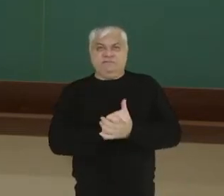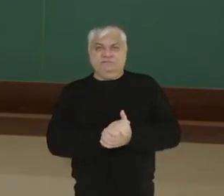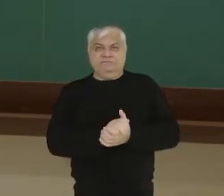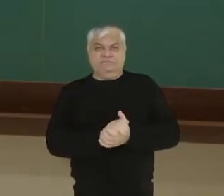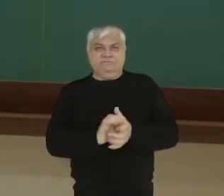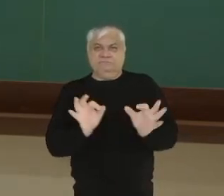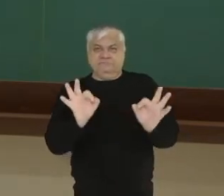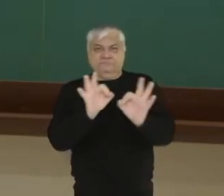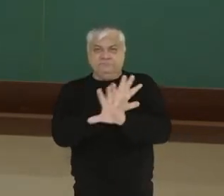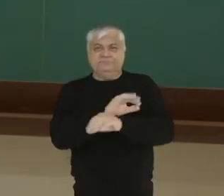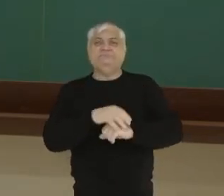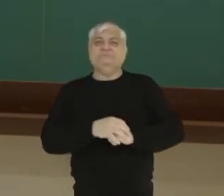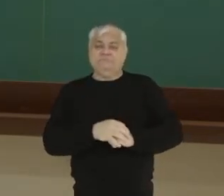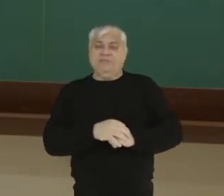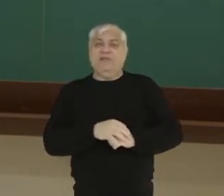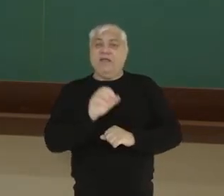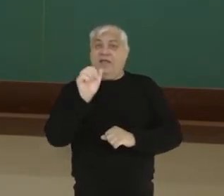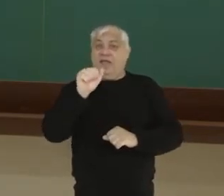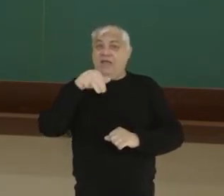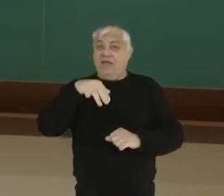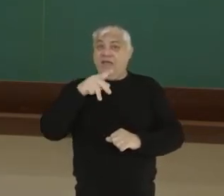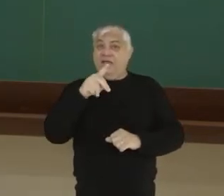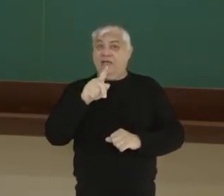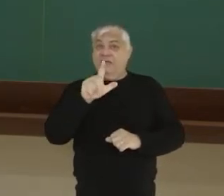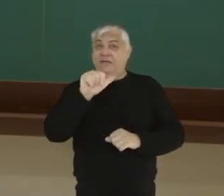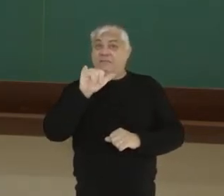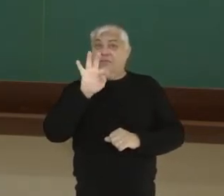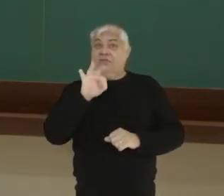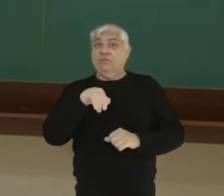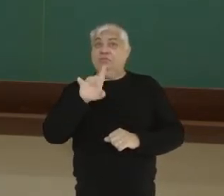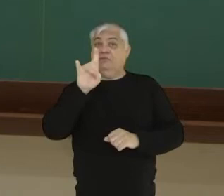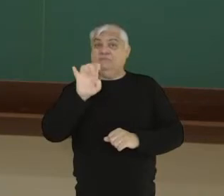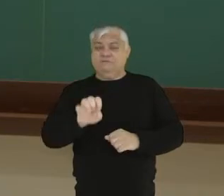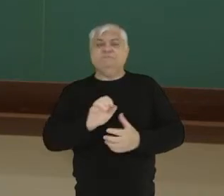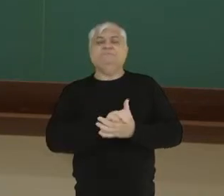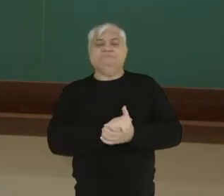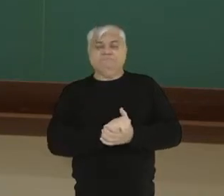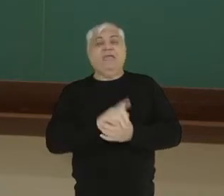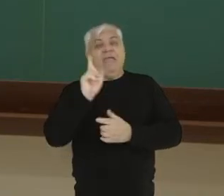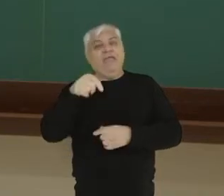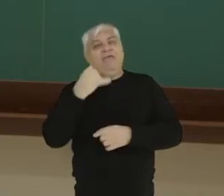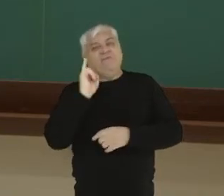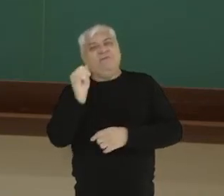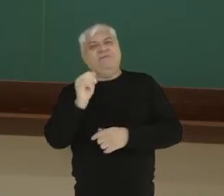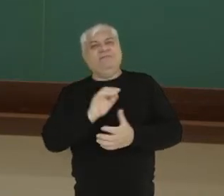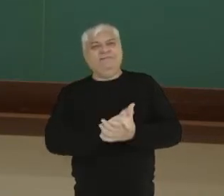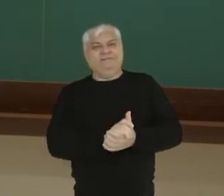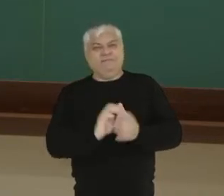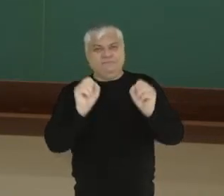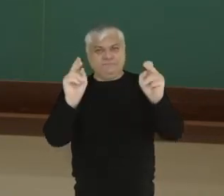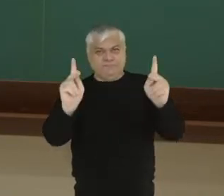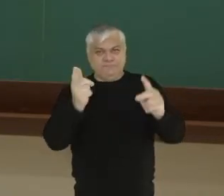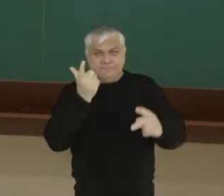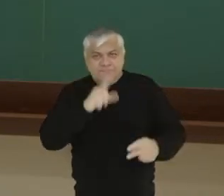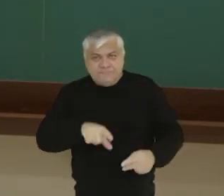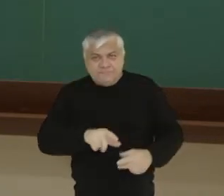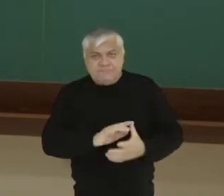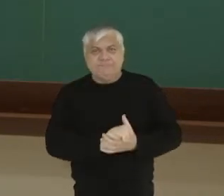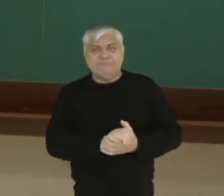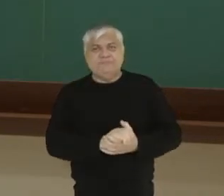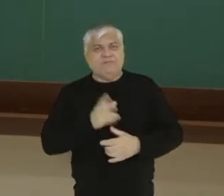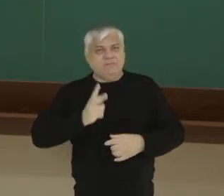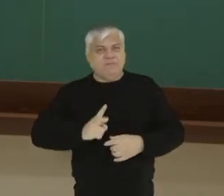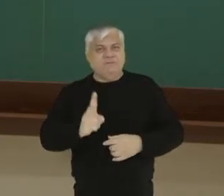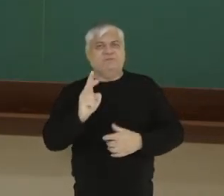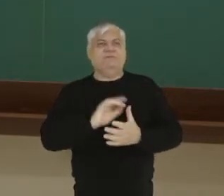anos de amplitude, tá? Então, essa é a informação referente a esses dados, ok? Vamos